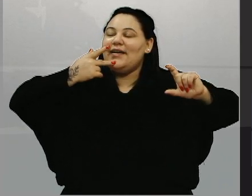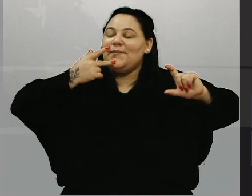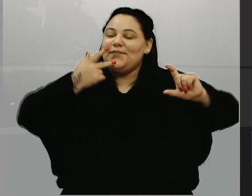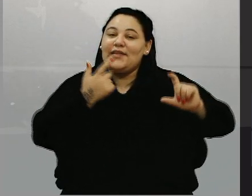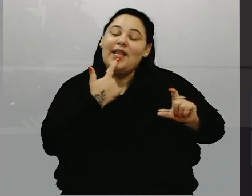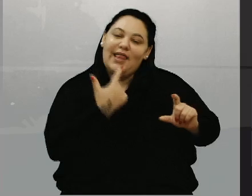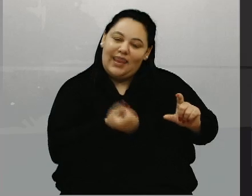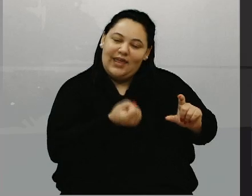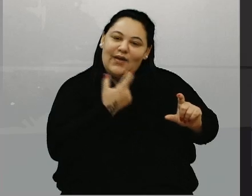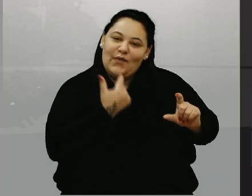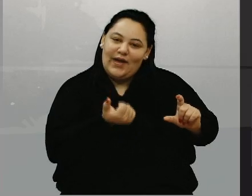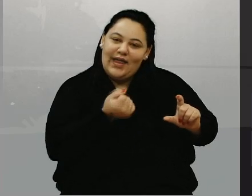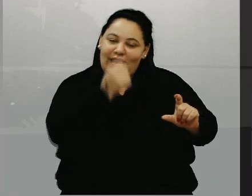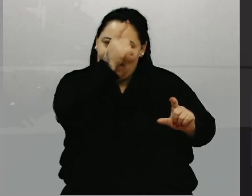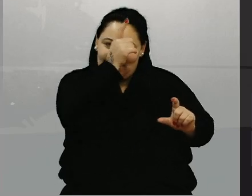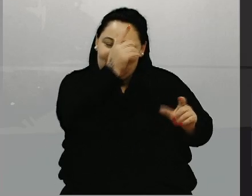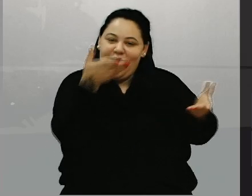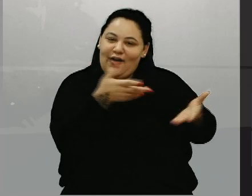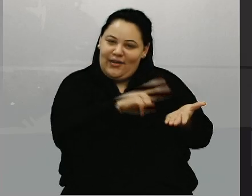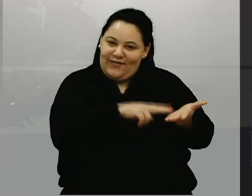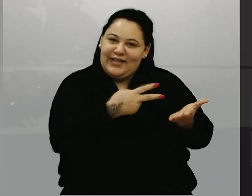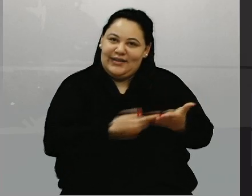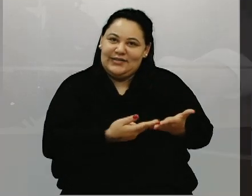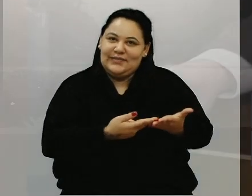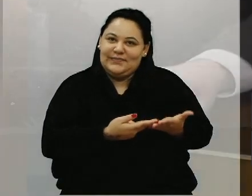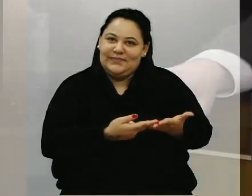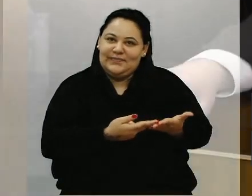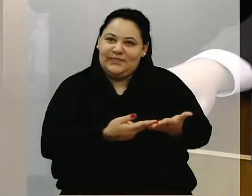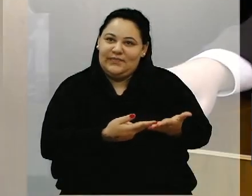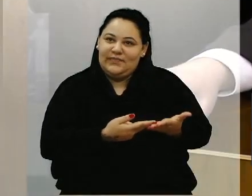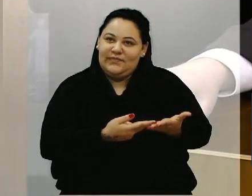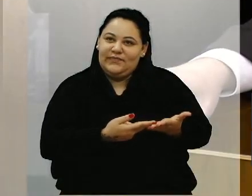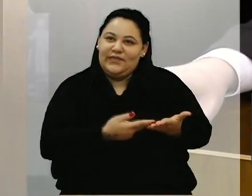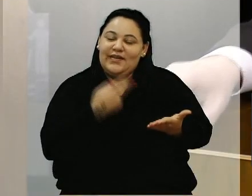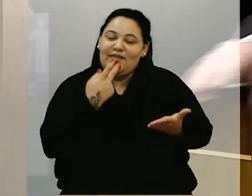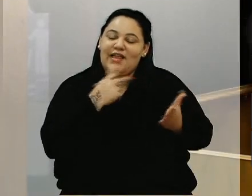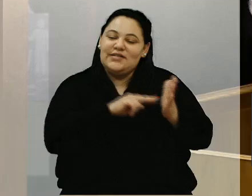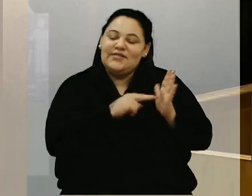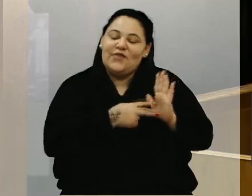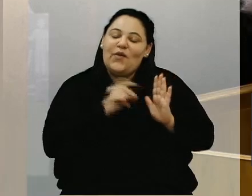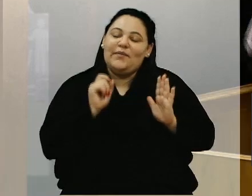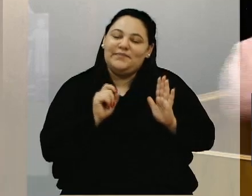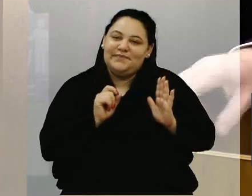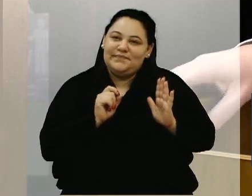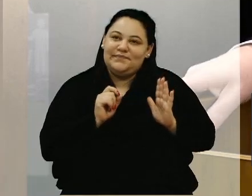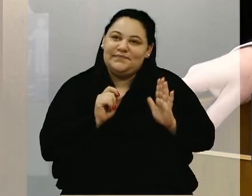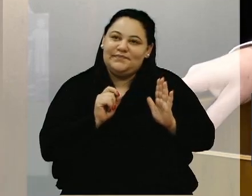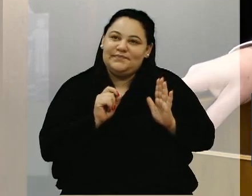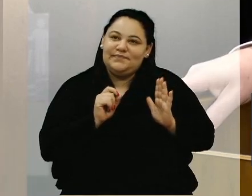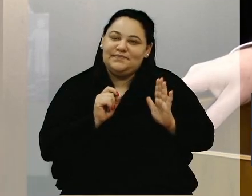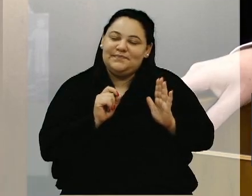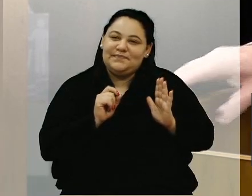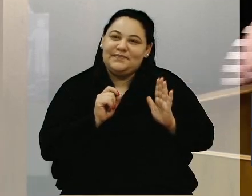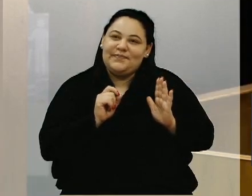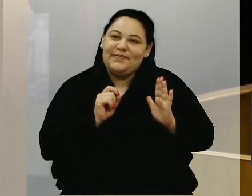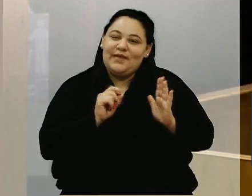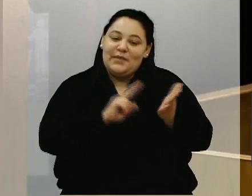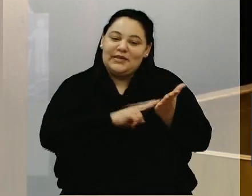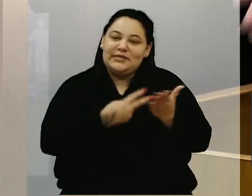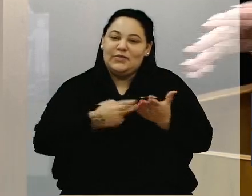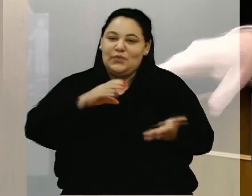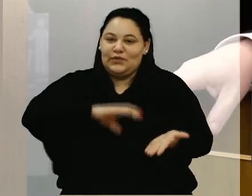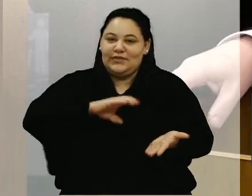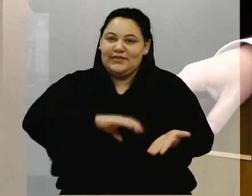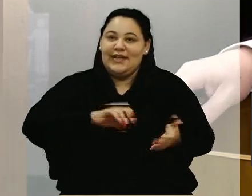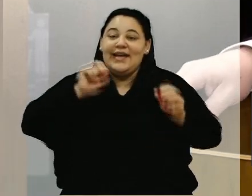das lasst dich nieder, böse Menschen haben keine Lieder. Que quer dizer isso? Uma tradução para o português seria: quem canta